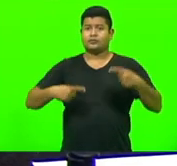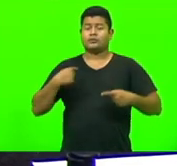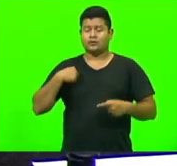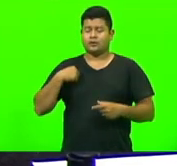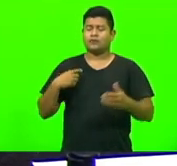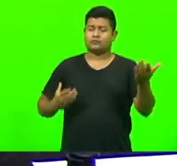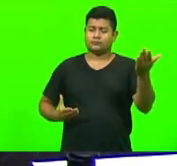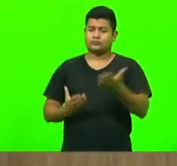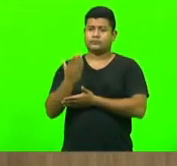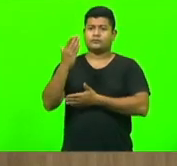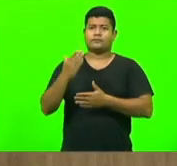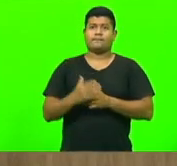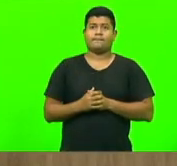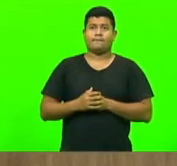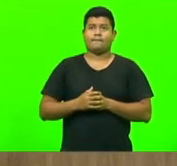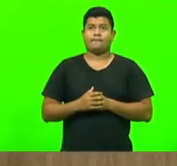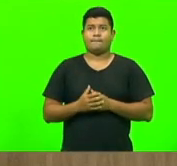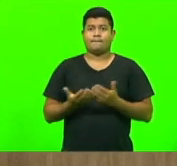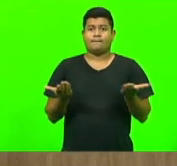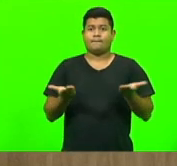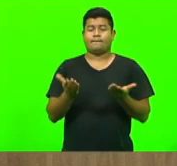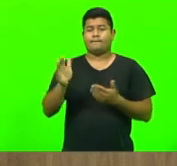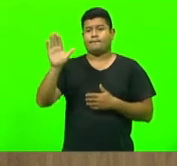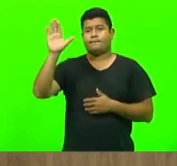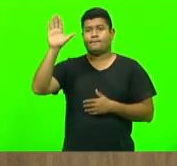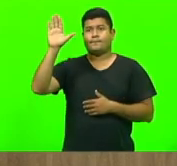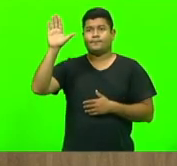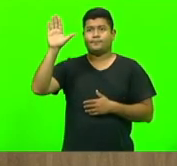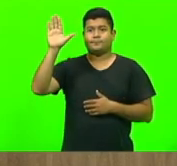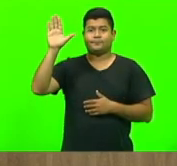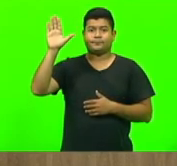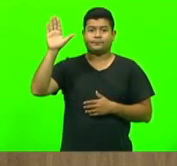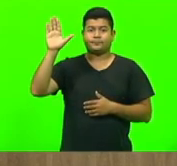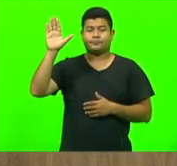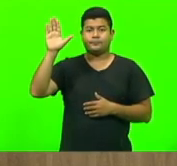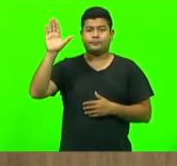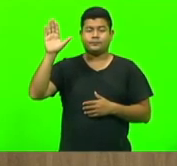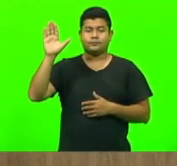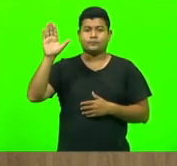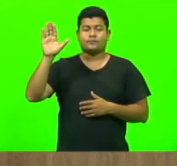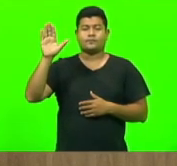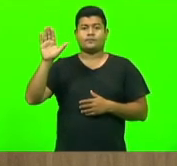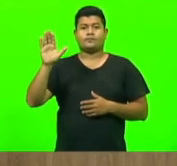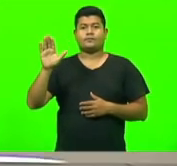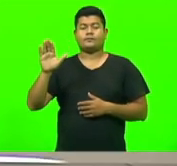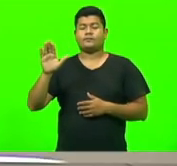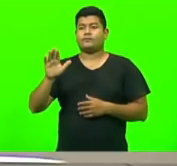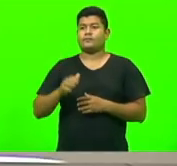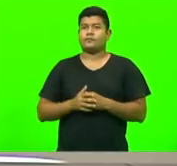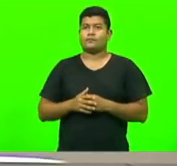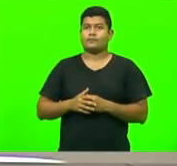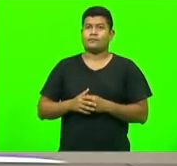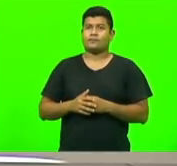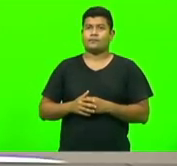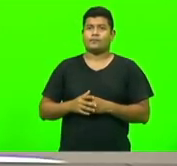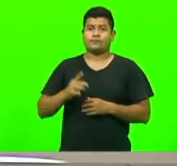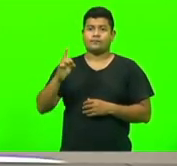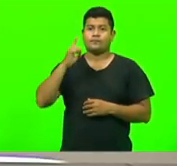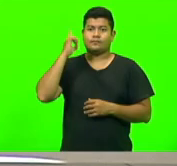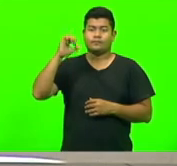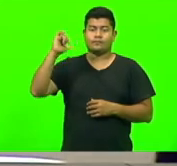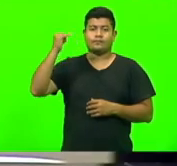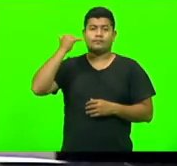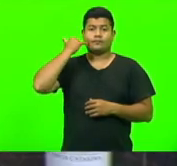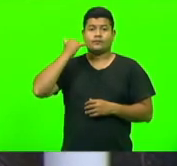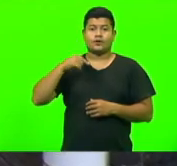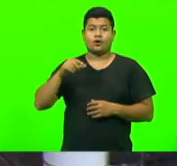Obrigado. Presidente, pela ordem. Obrigado, deputado Márcio. Pela ordem, quem pediu? Presidente. Deputado Gessé. Só